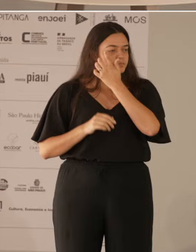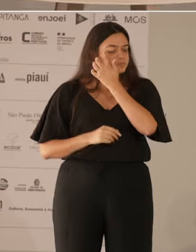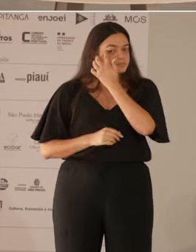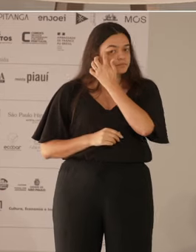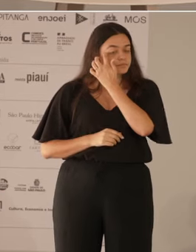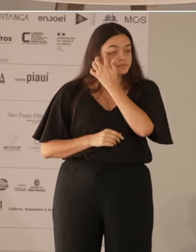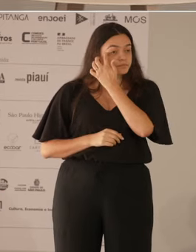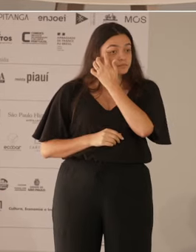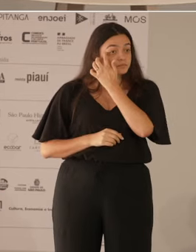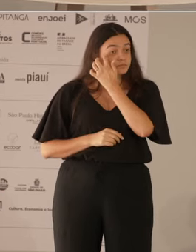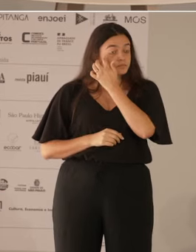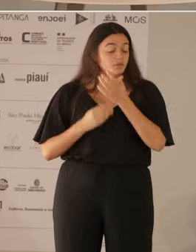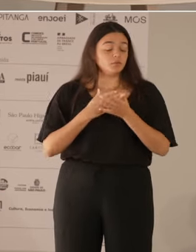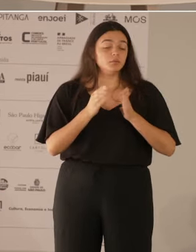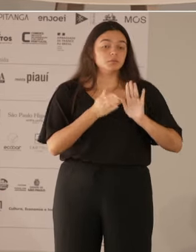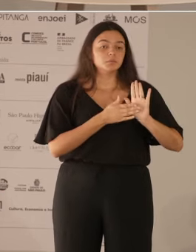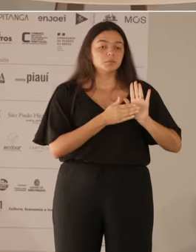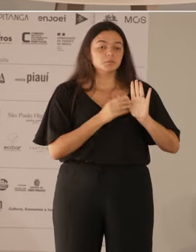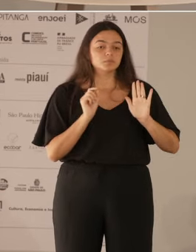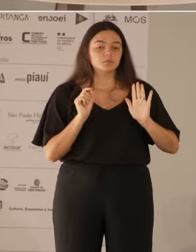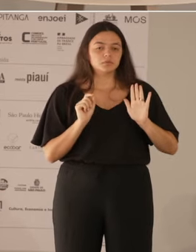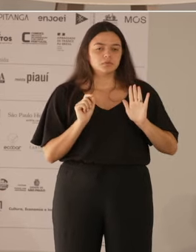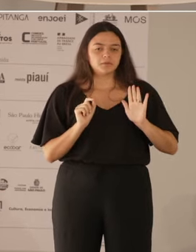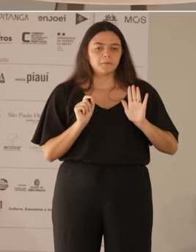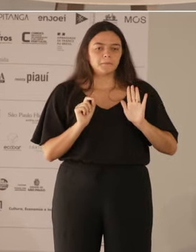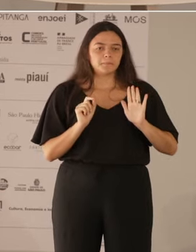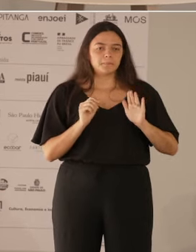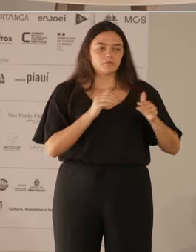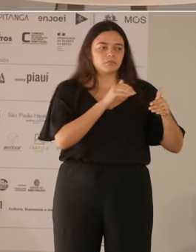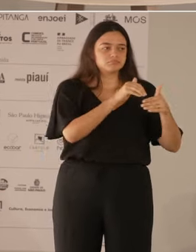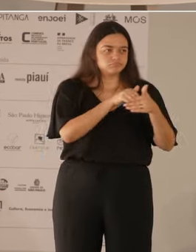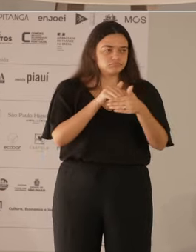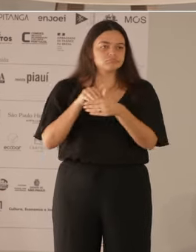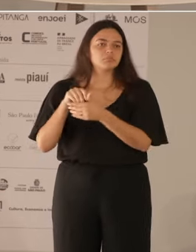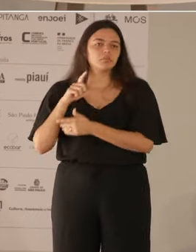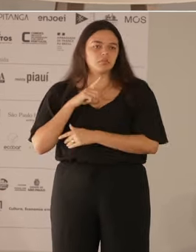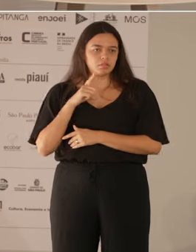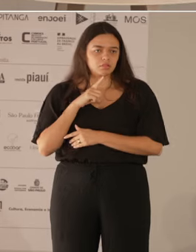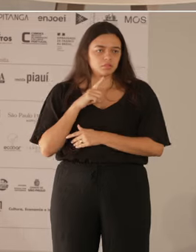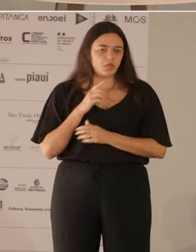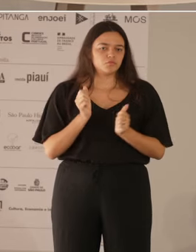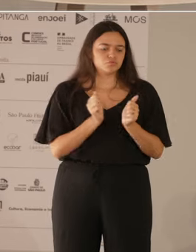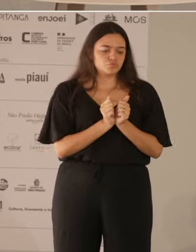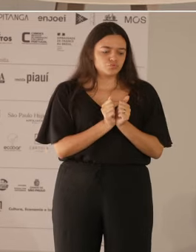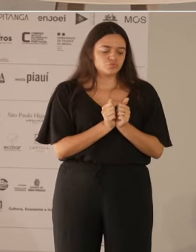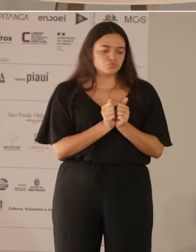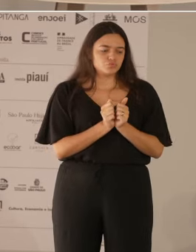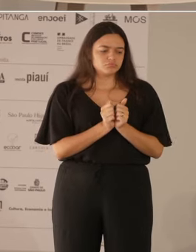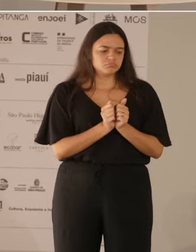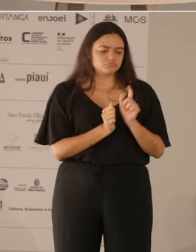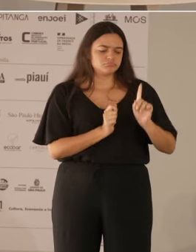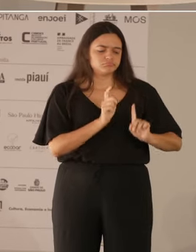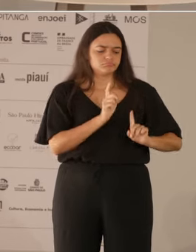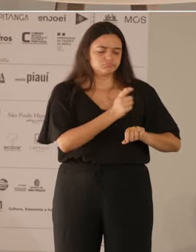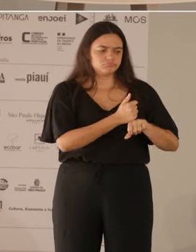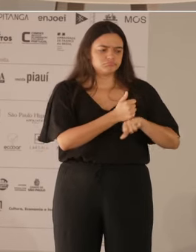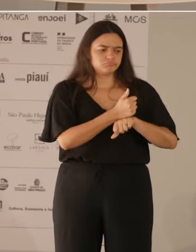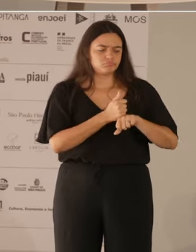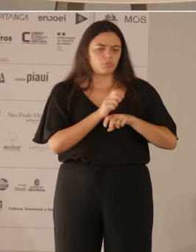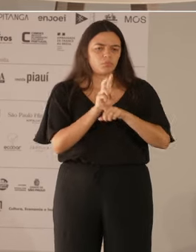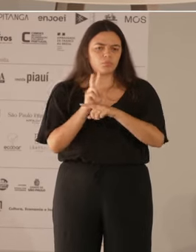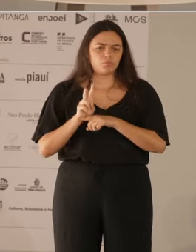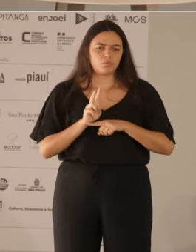E aí eles propõem isso, mas só que na votação que se fez dos guardiões do tempo geológico, isso foi rejeitado, e muitos